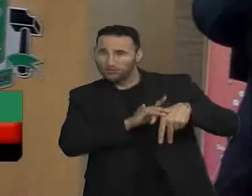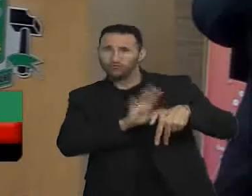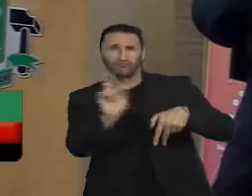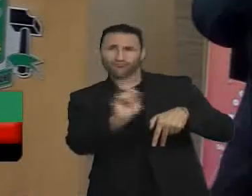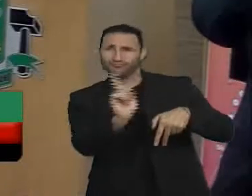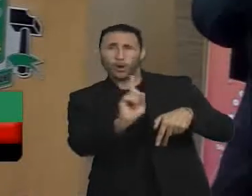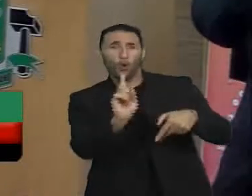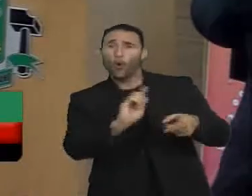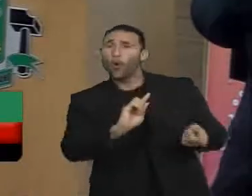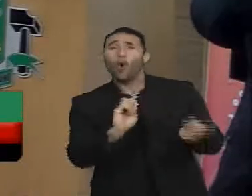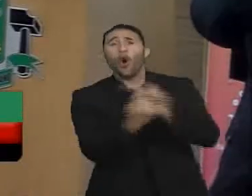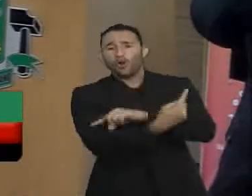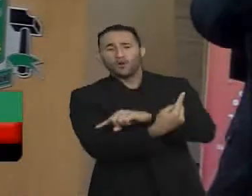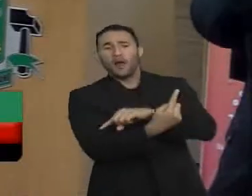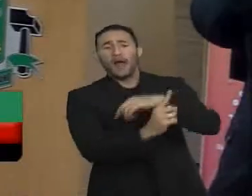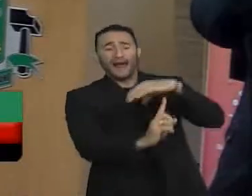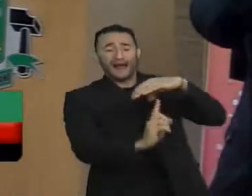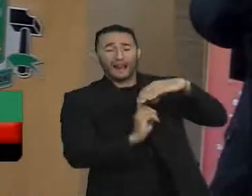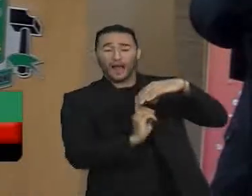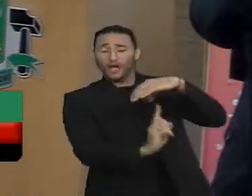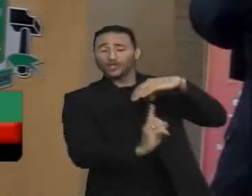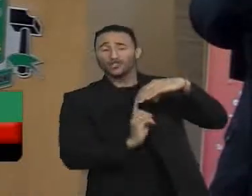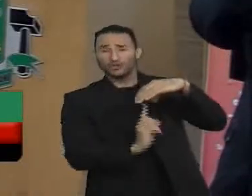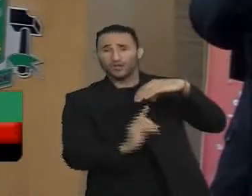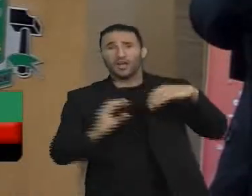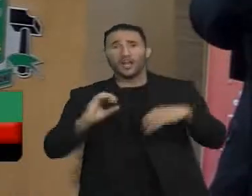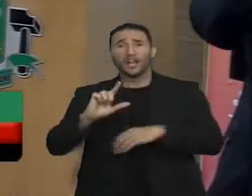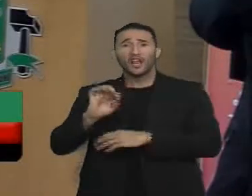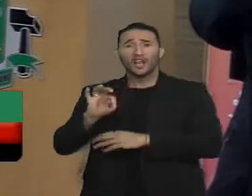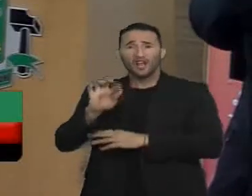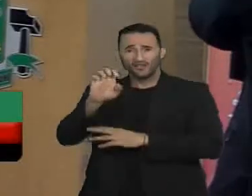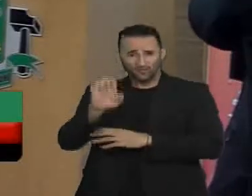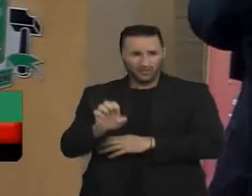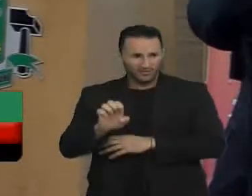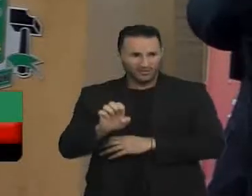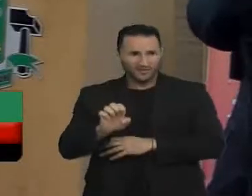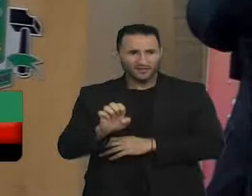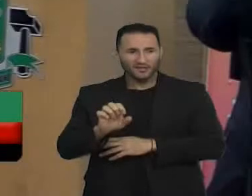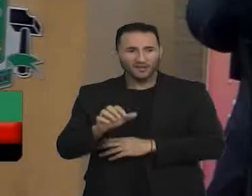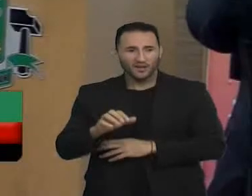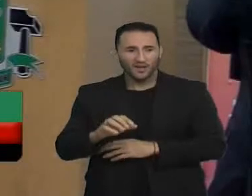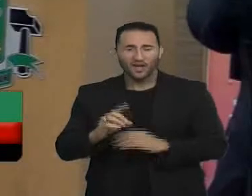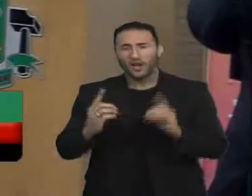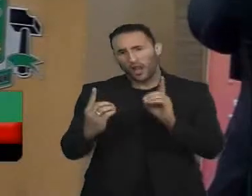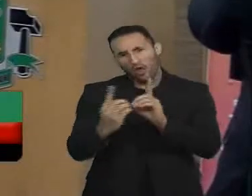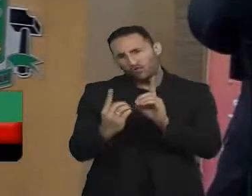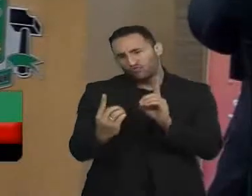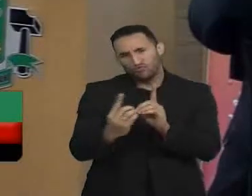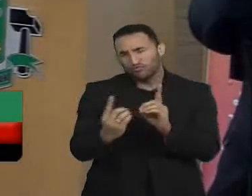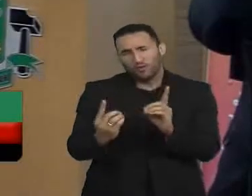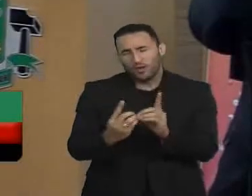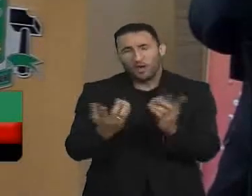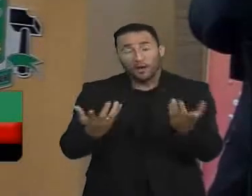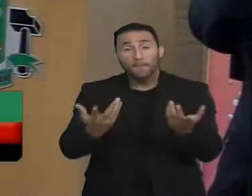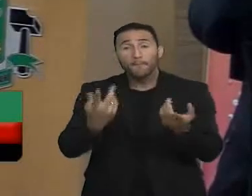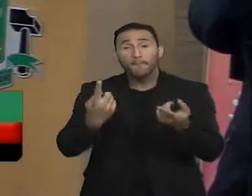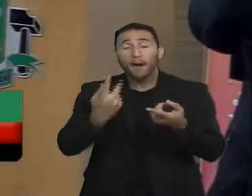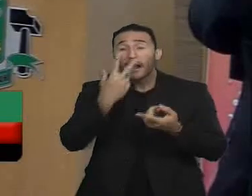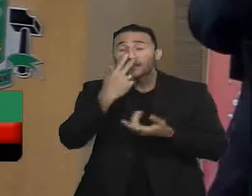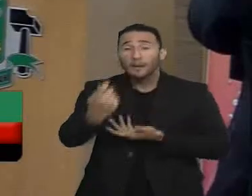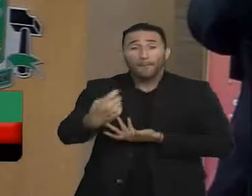cliente. Ele atende como que aquelas pessoas estivessem ali pagando pelo atendimento. Pelo carinho